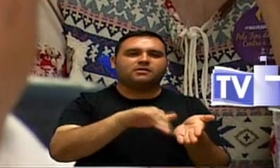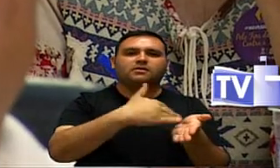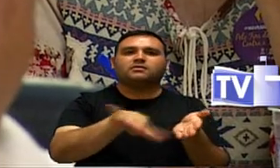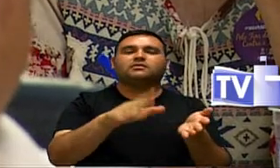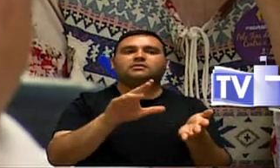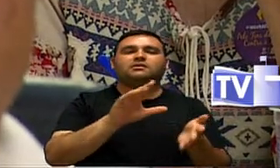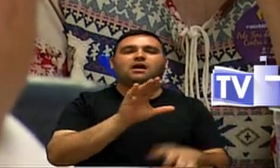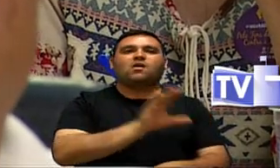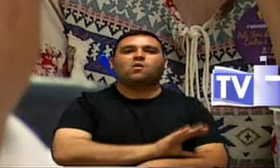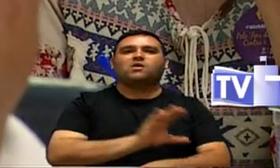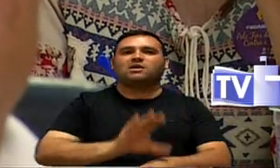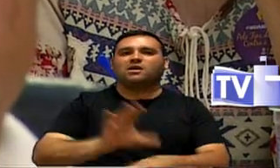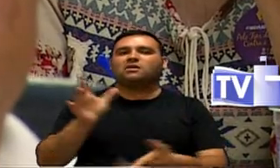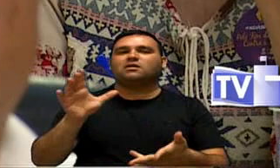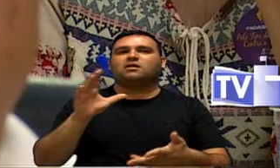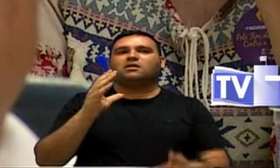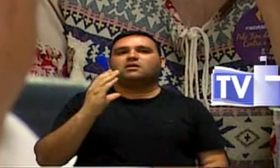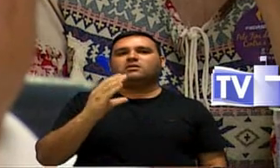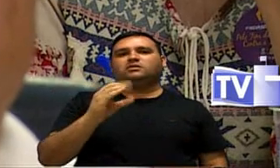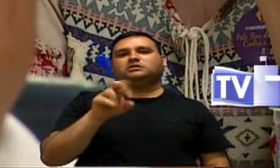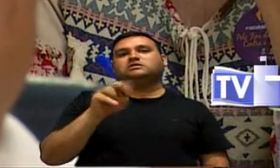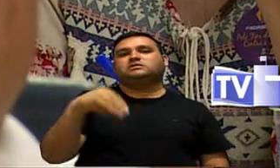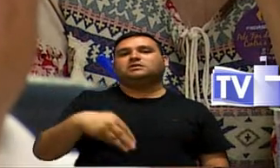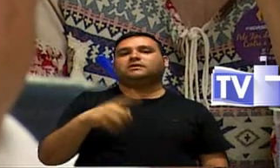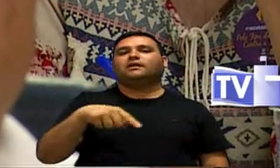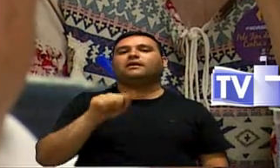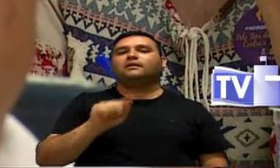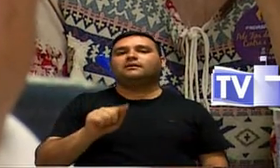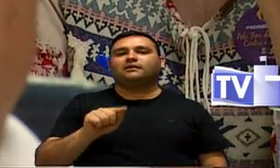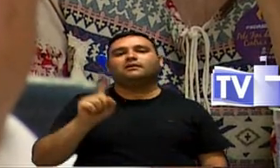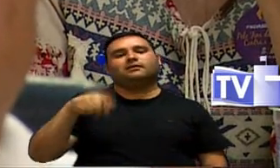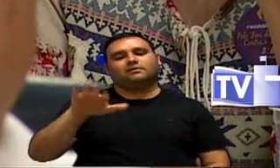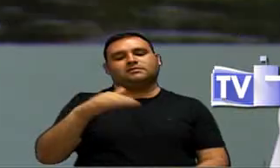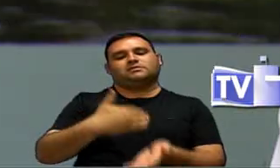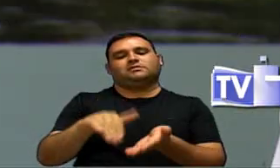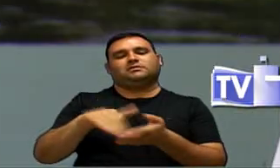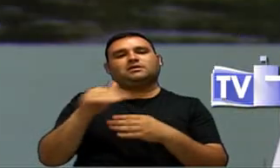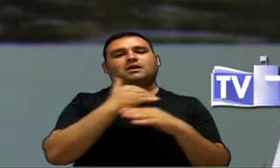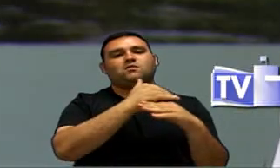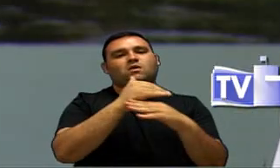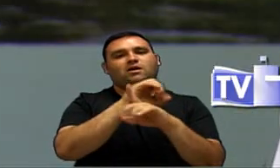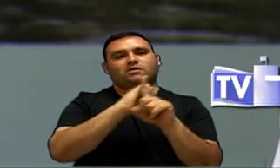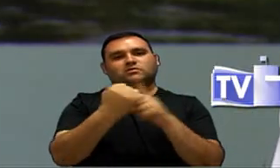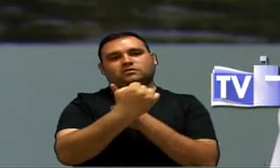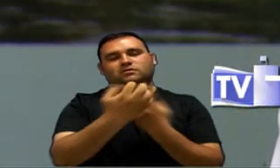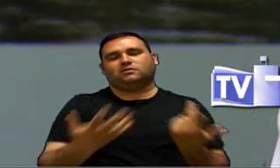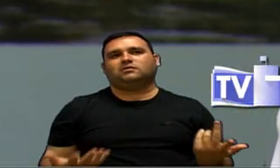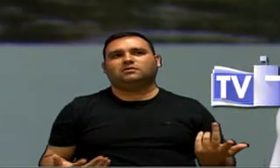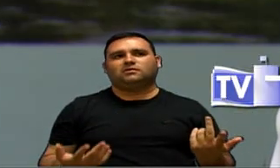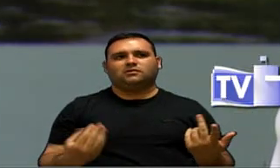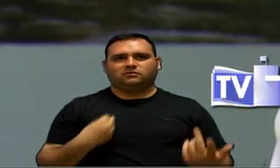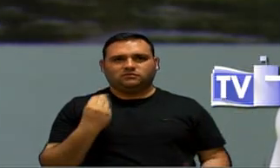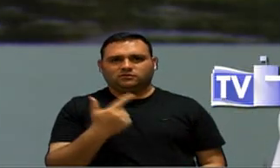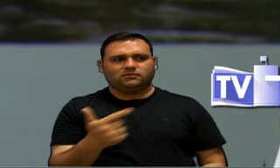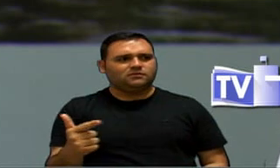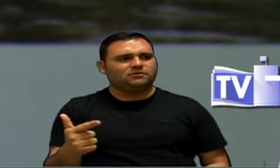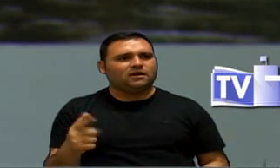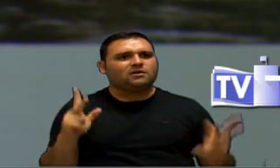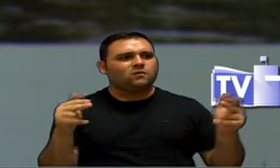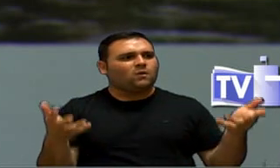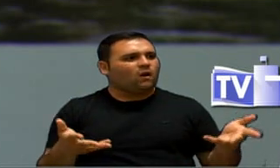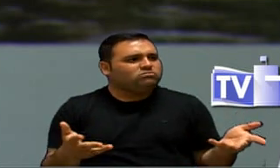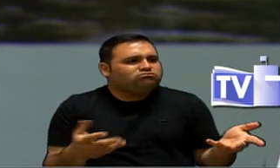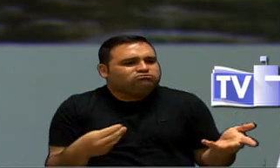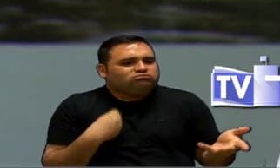pela coordenadoria, pelo SEREM, é a Secretaria de Igualdade Social. Como não se faz presente num momento como